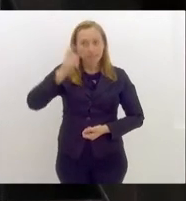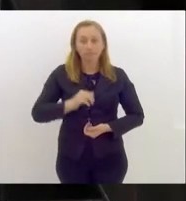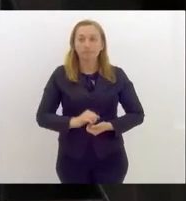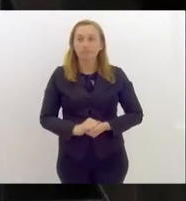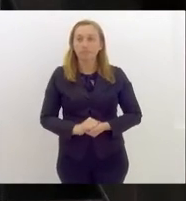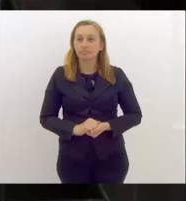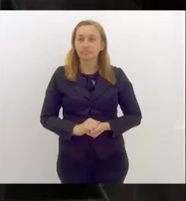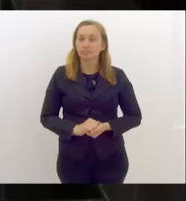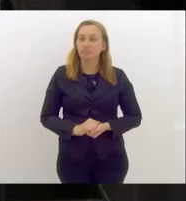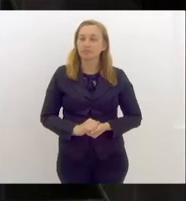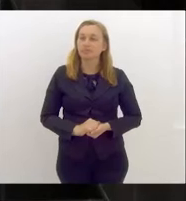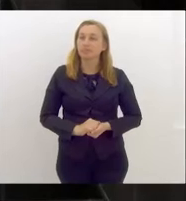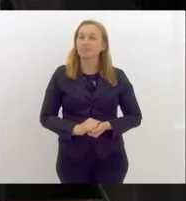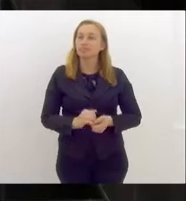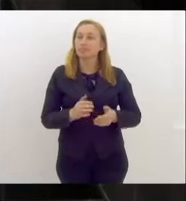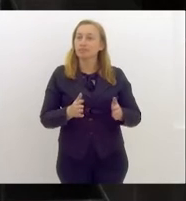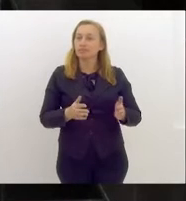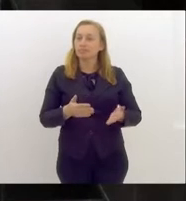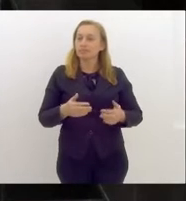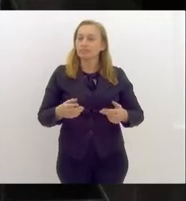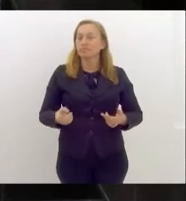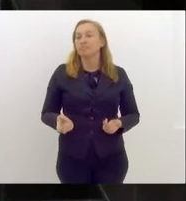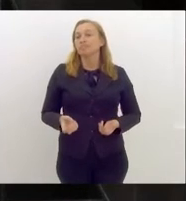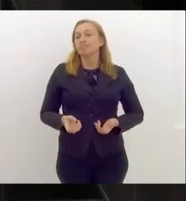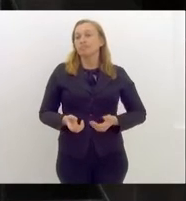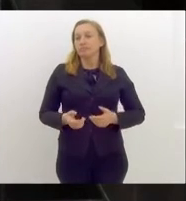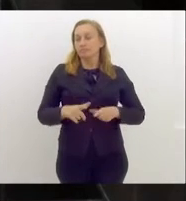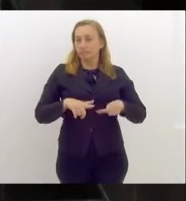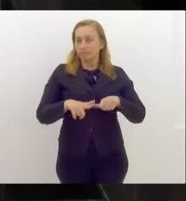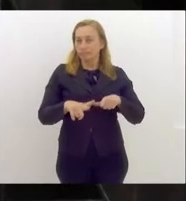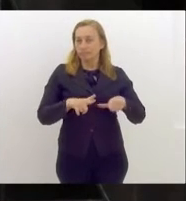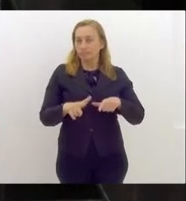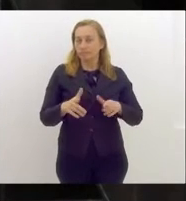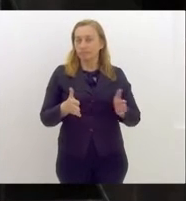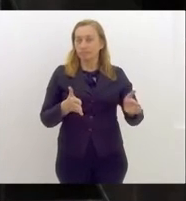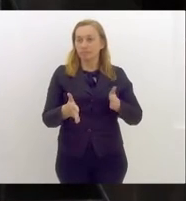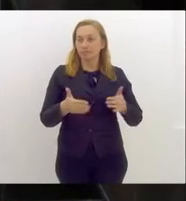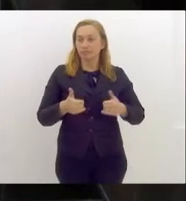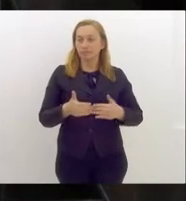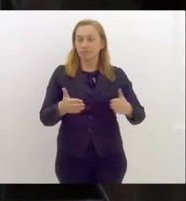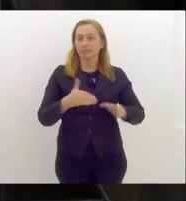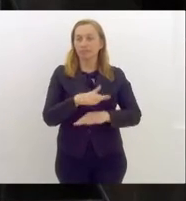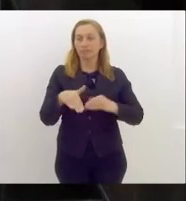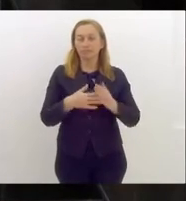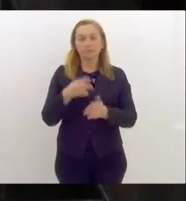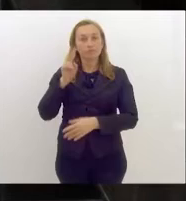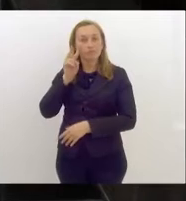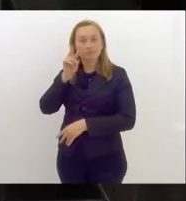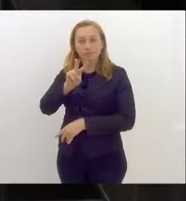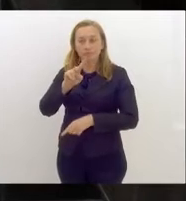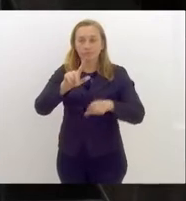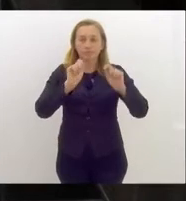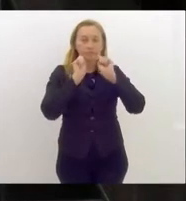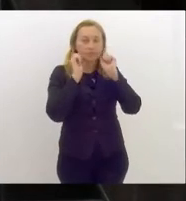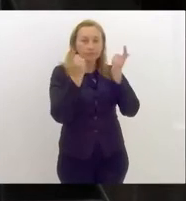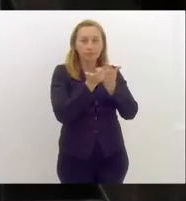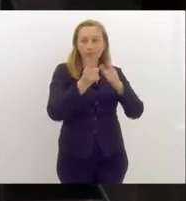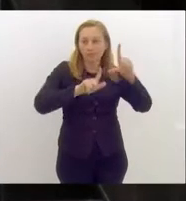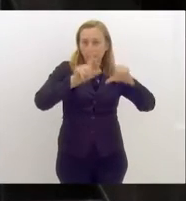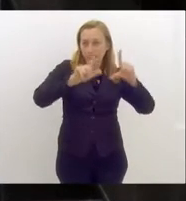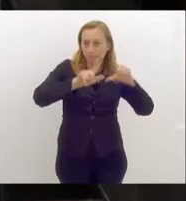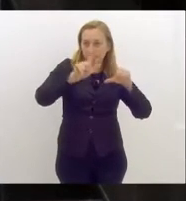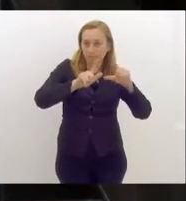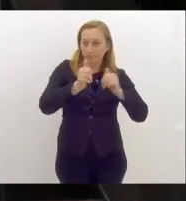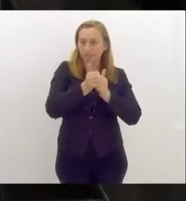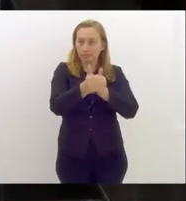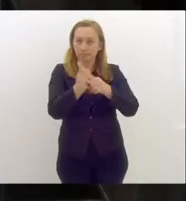presidindo agora o nosso expediente Inicial cidadãos E cidadães que nos assistem pela TV alerj